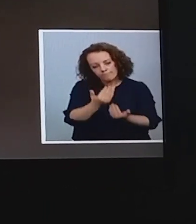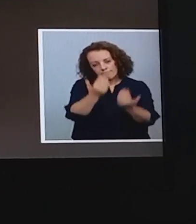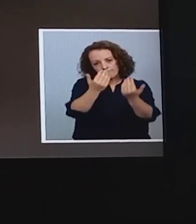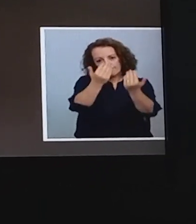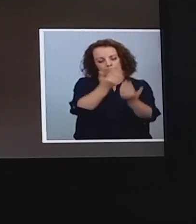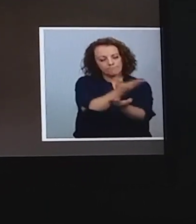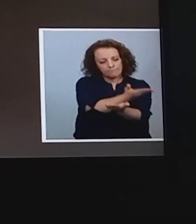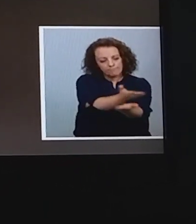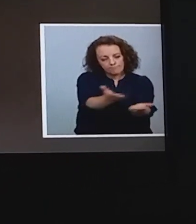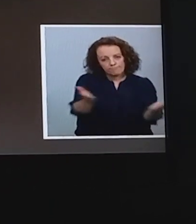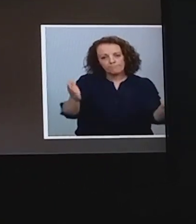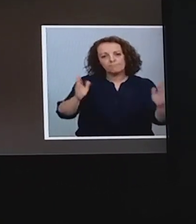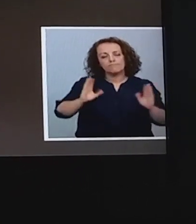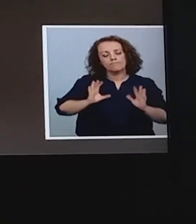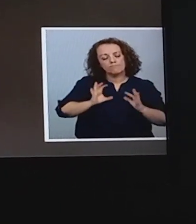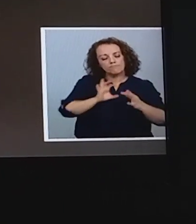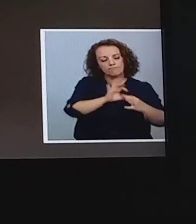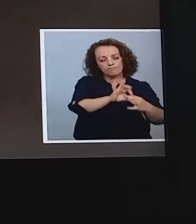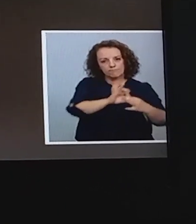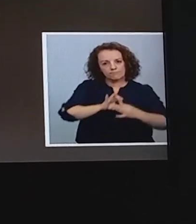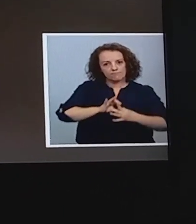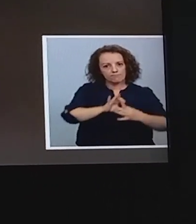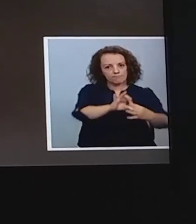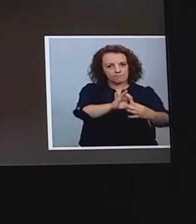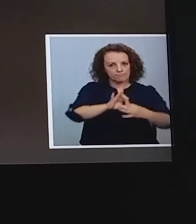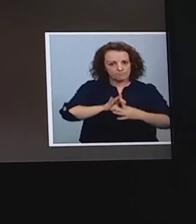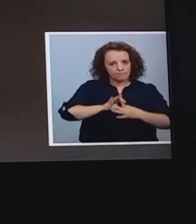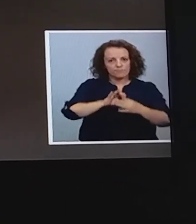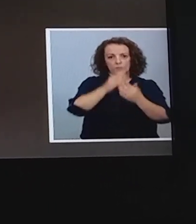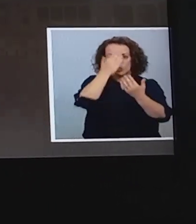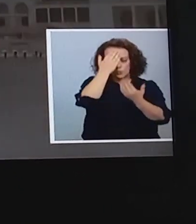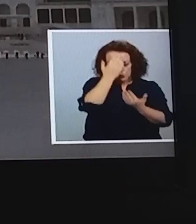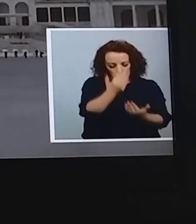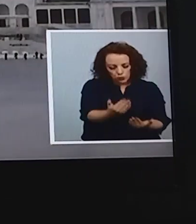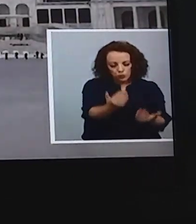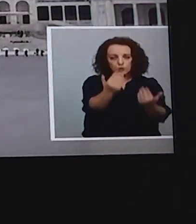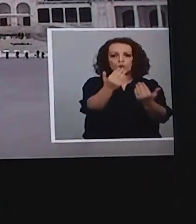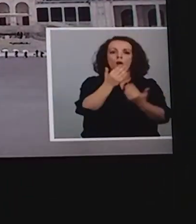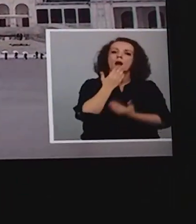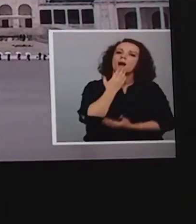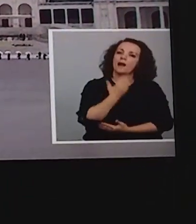em profunda comunhão e grande reconhecimento e agradecimento.